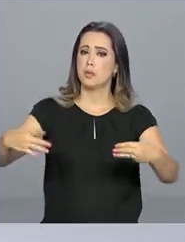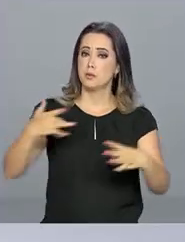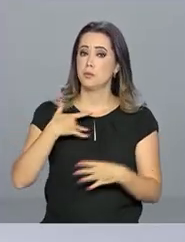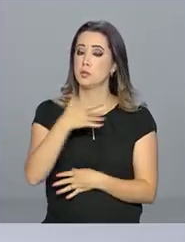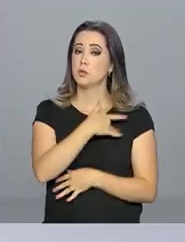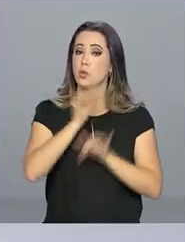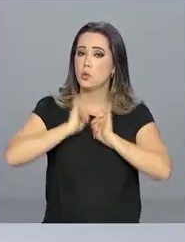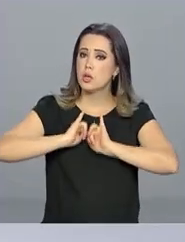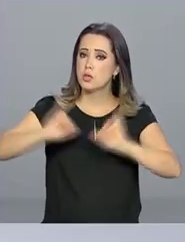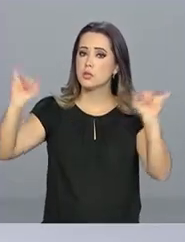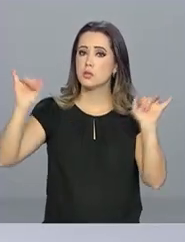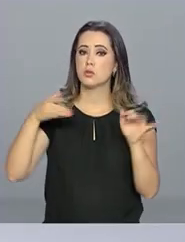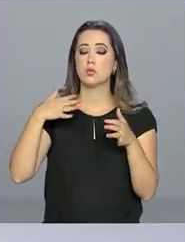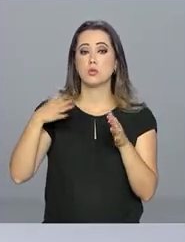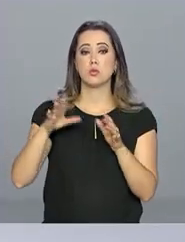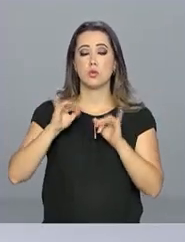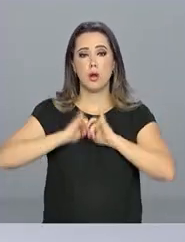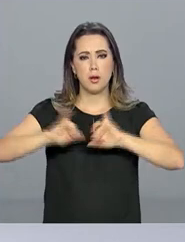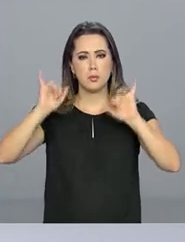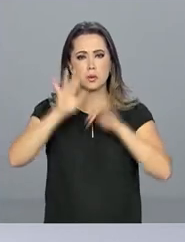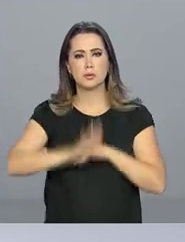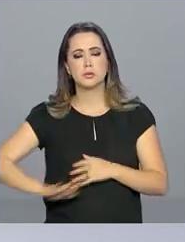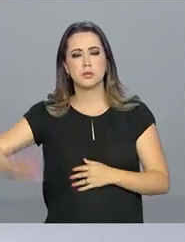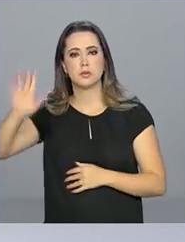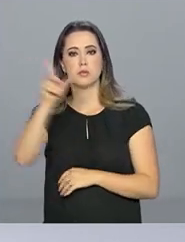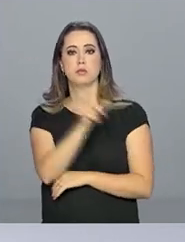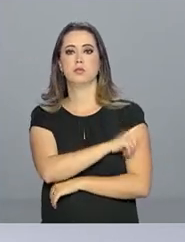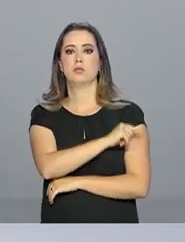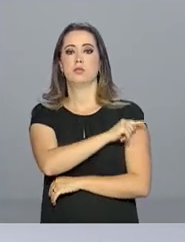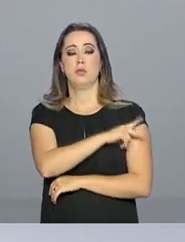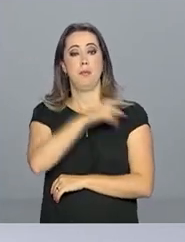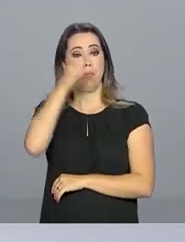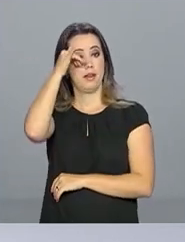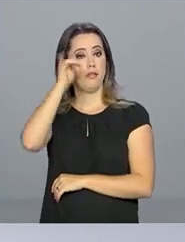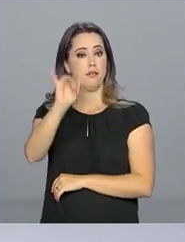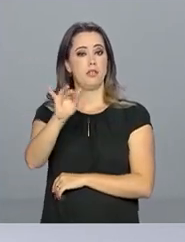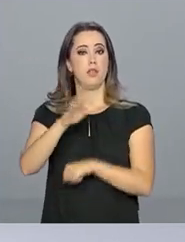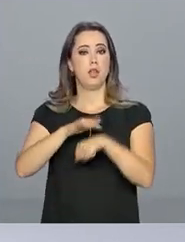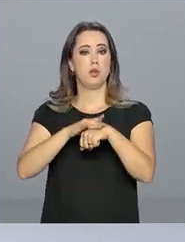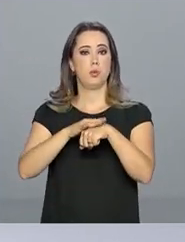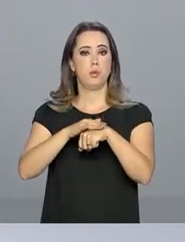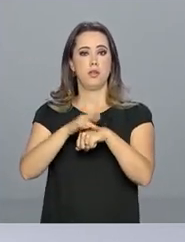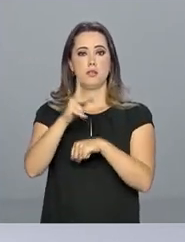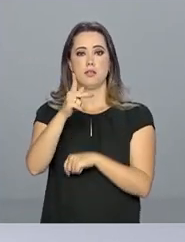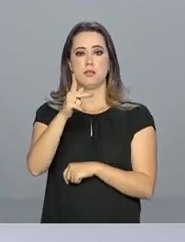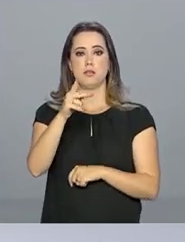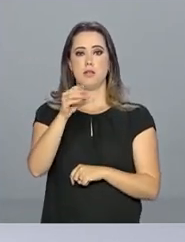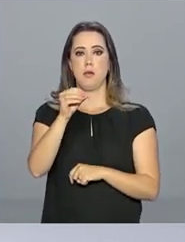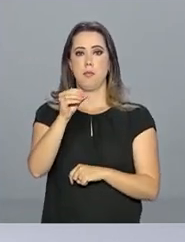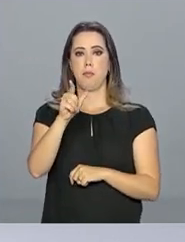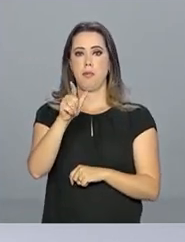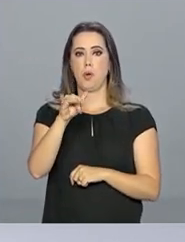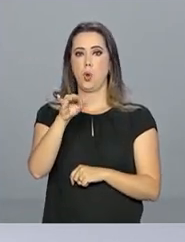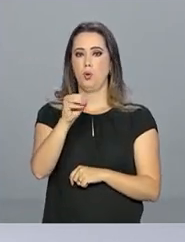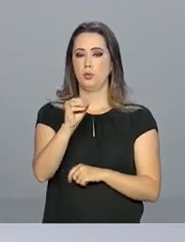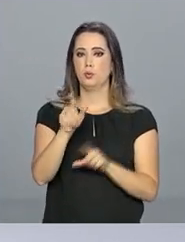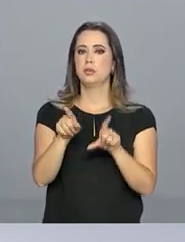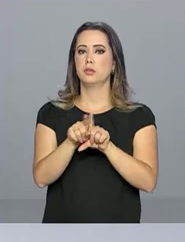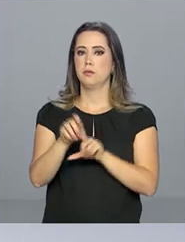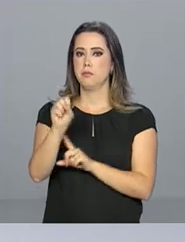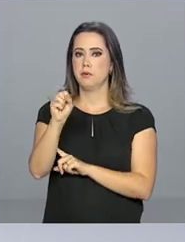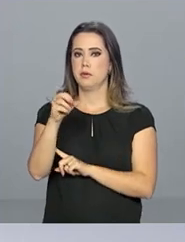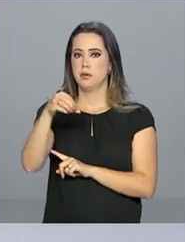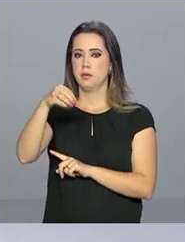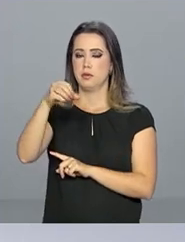lançou agora pouco a campanha nacional de vacinação contra a poliomielite eo sarampo a mobilização começa no próximo dia